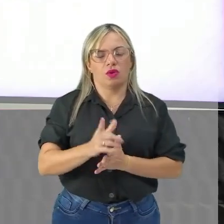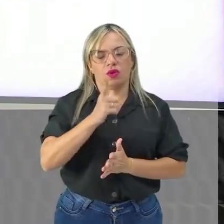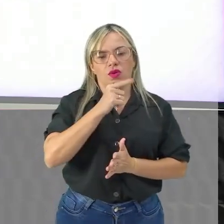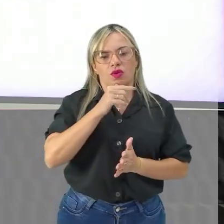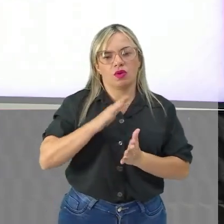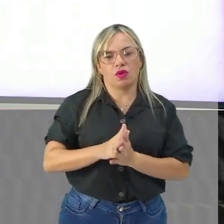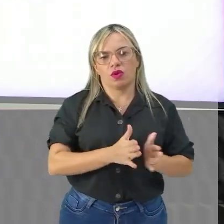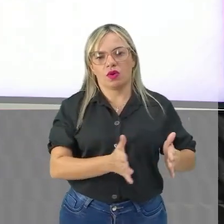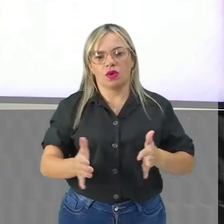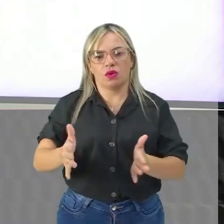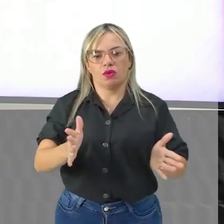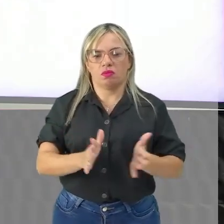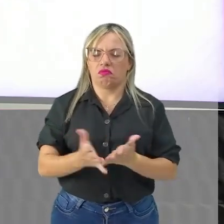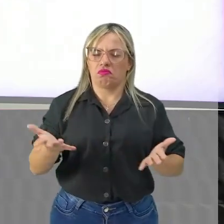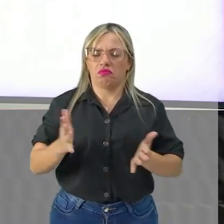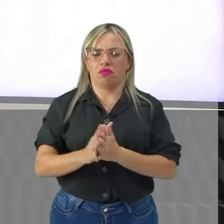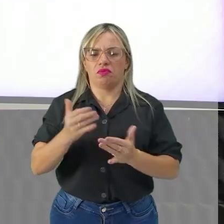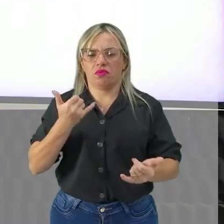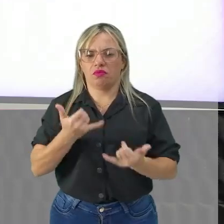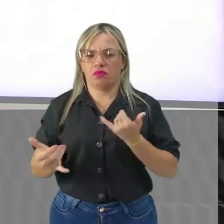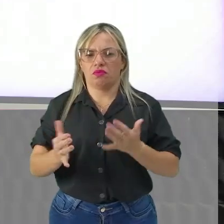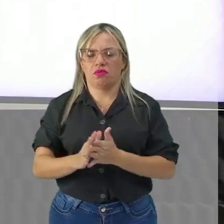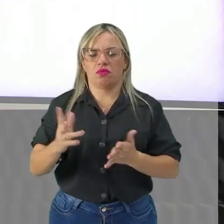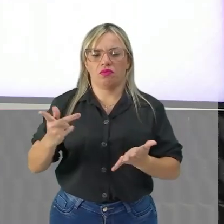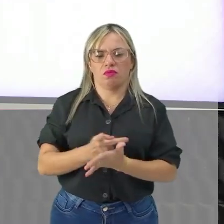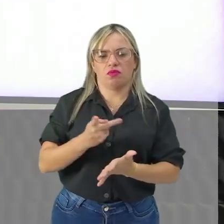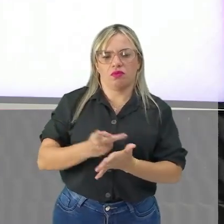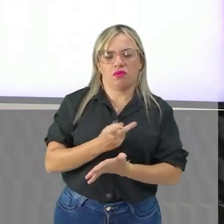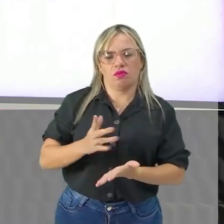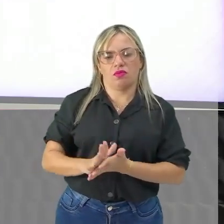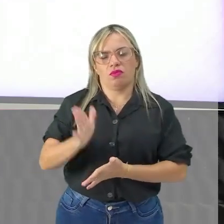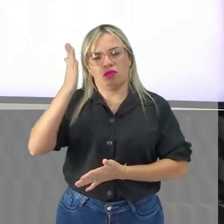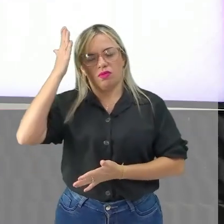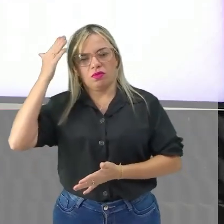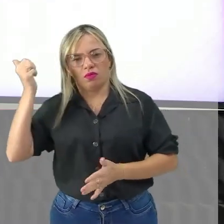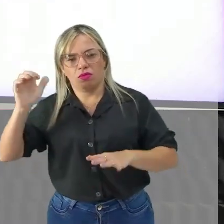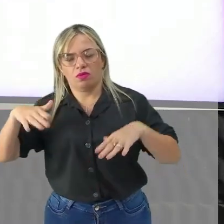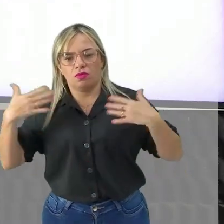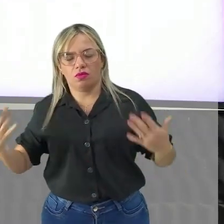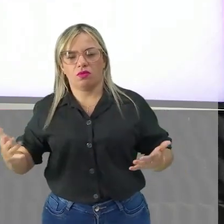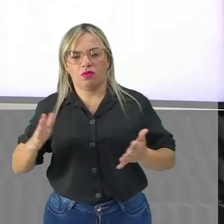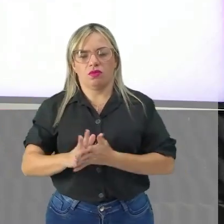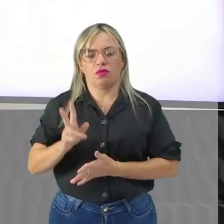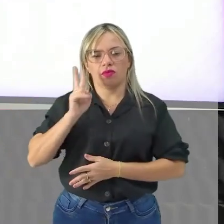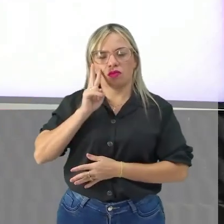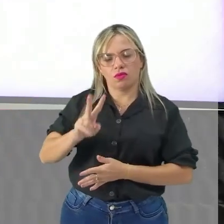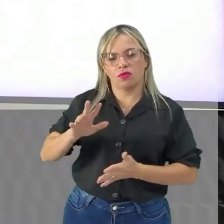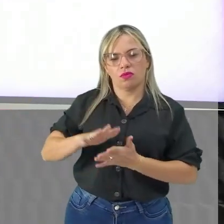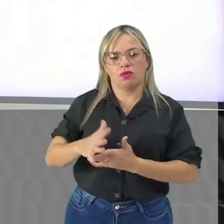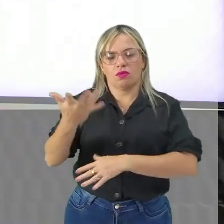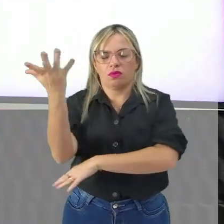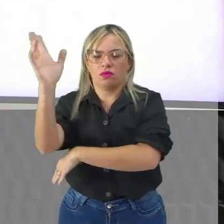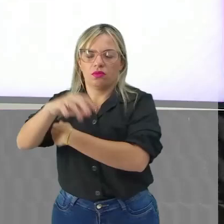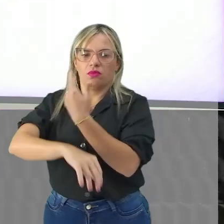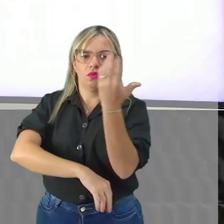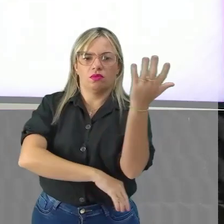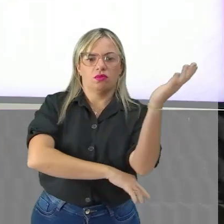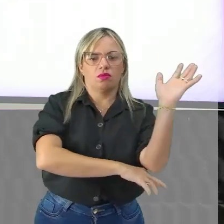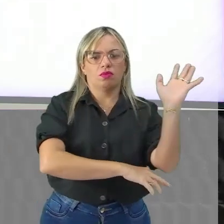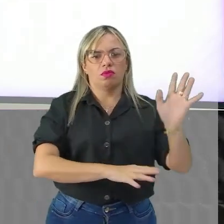Então, me parece que aí tem um equívoco, né? A gente sabe de ver na natureza